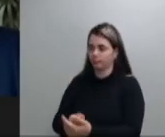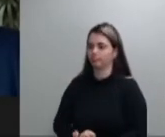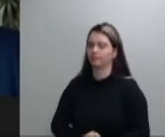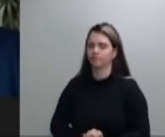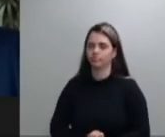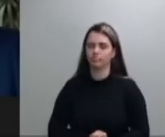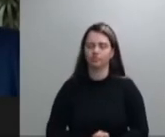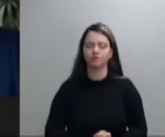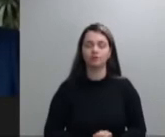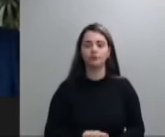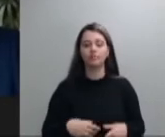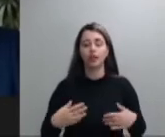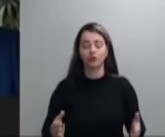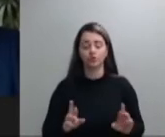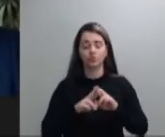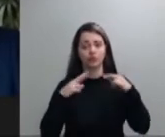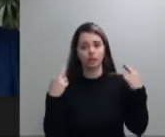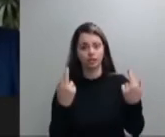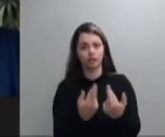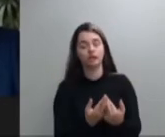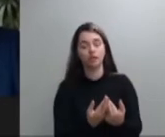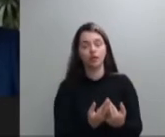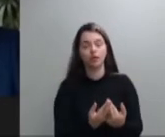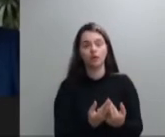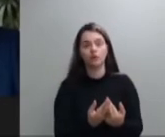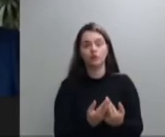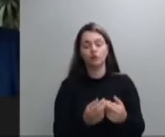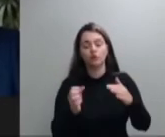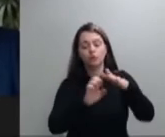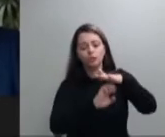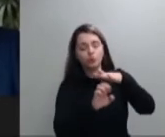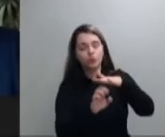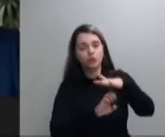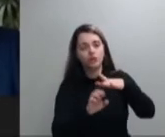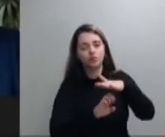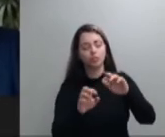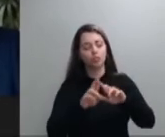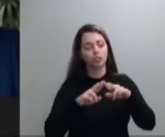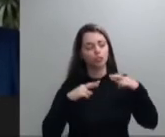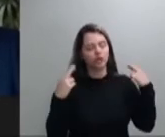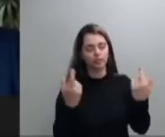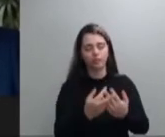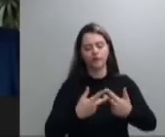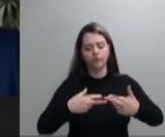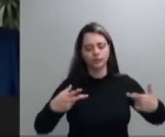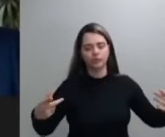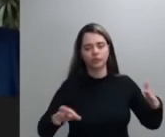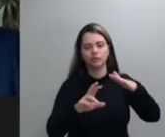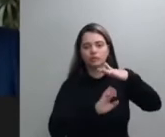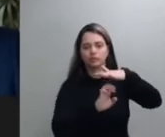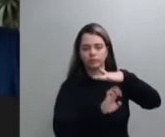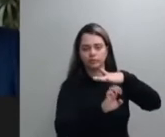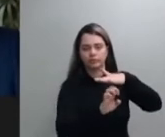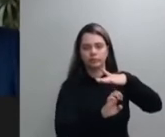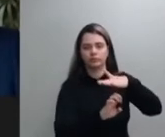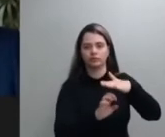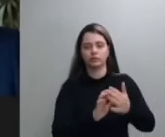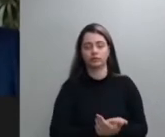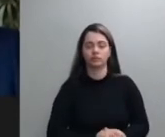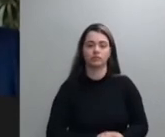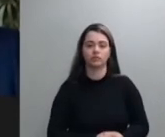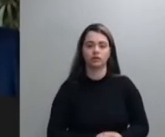sessão eu trago um caso de cooperativa exatamente um caso de cooperativa de ato ato cooperativo